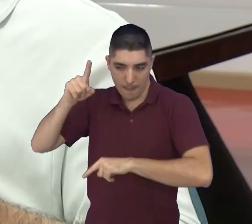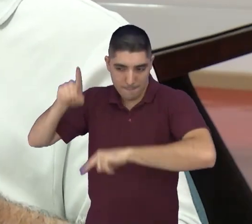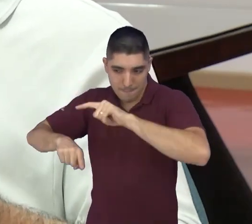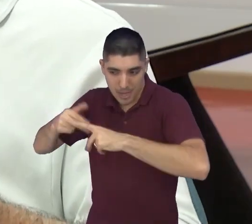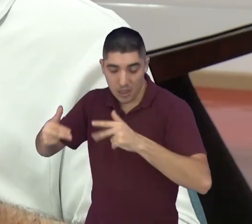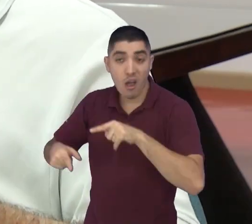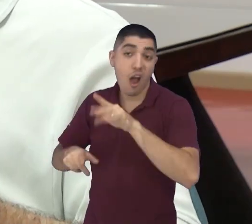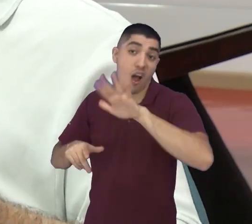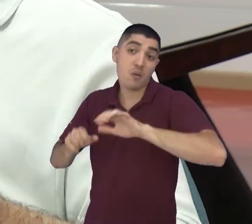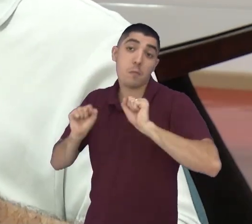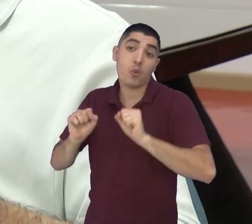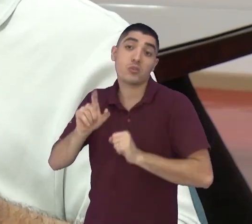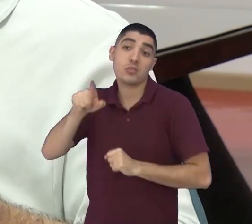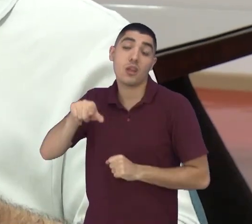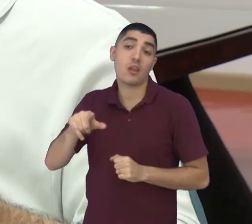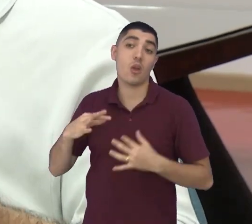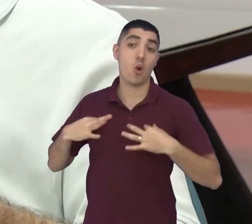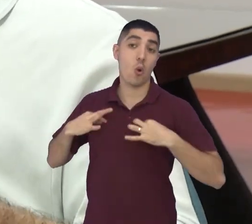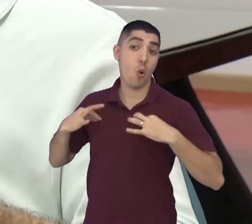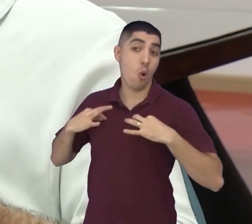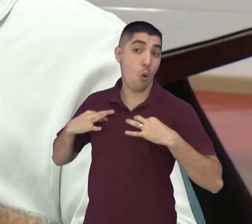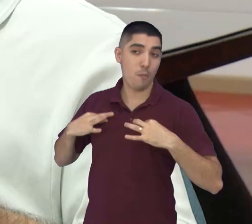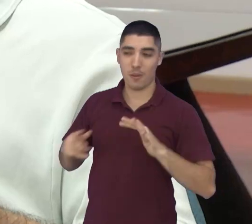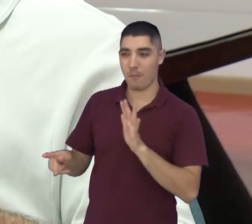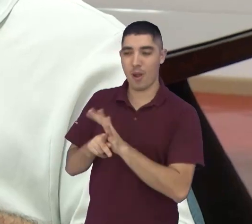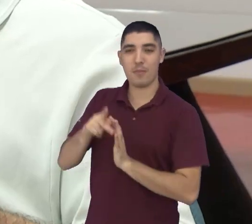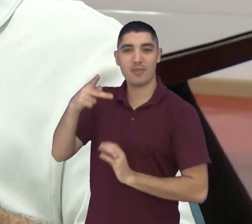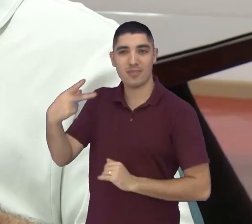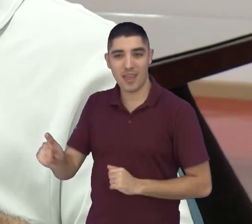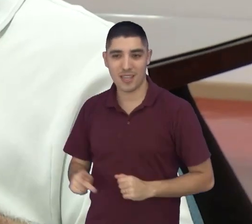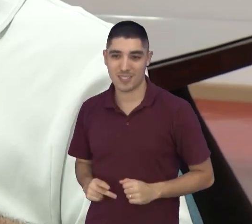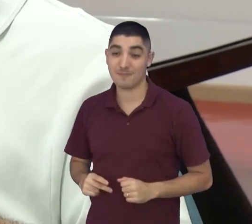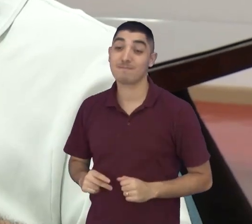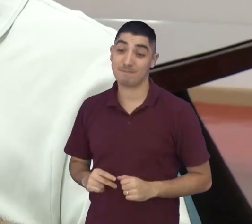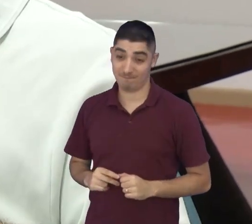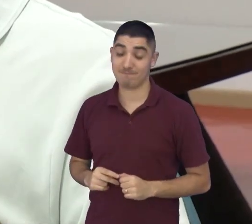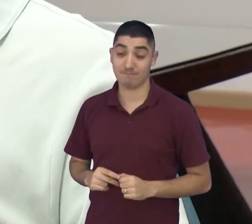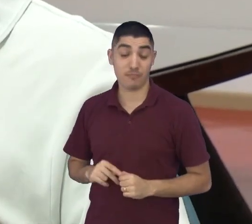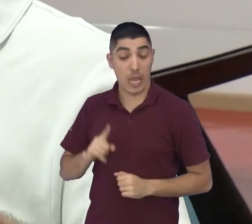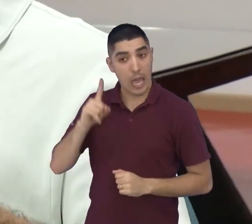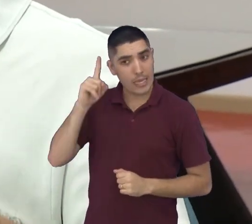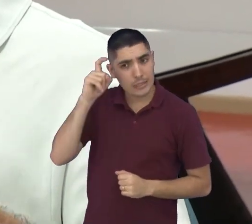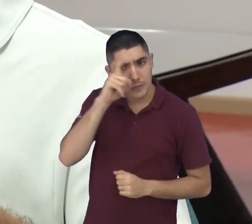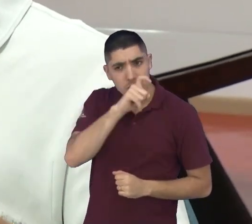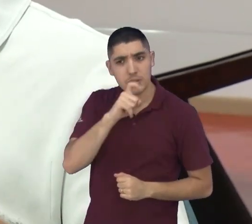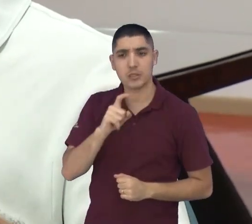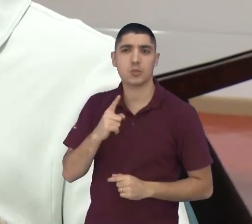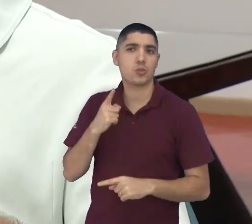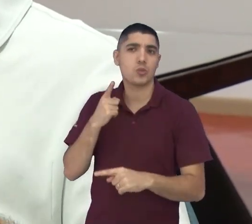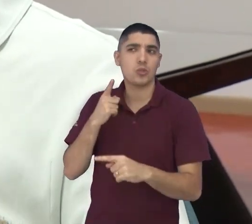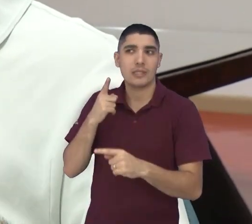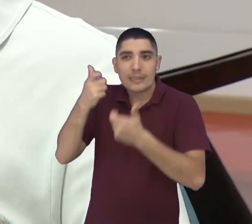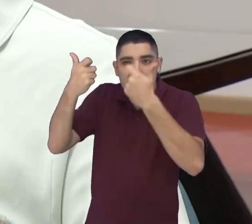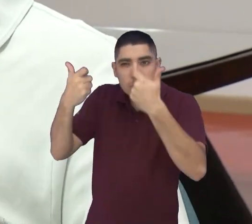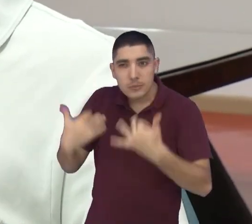Então, aquilo é considerado... É difícil, porque muitas vezes você não consegue,